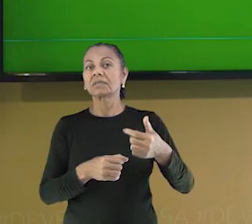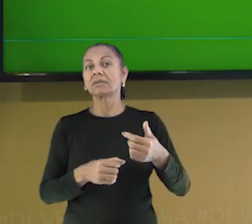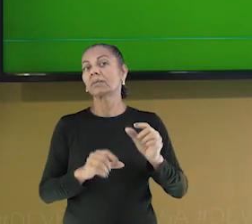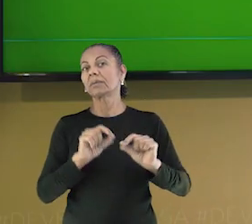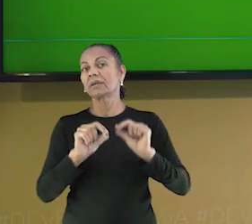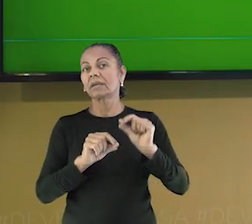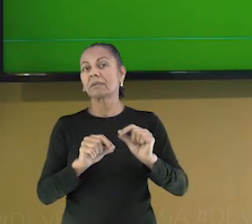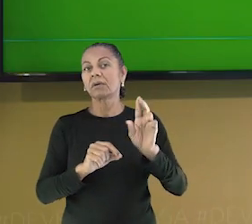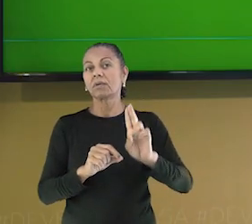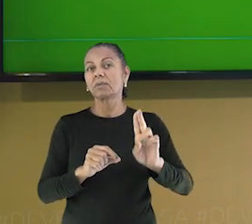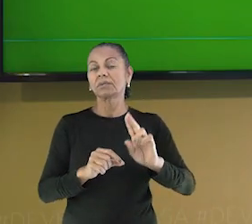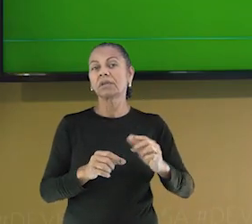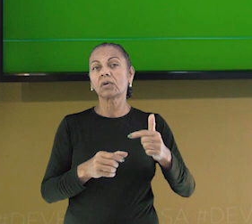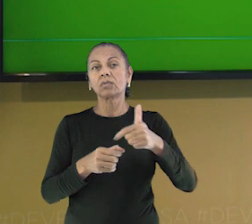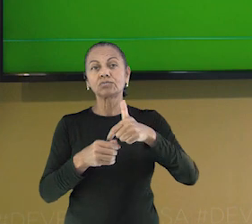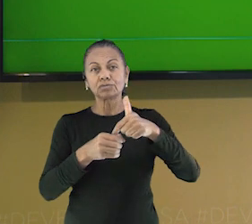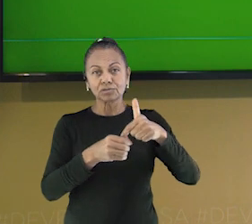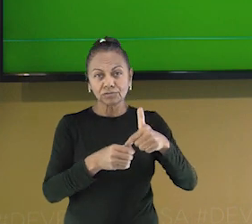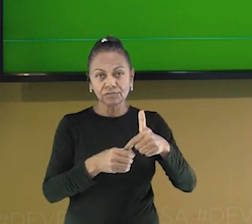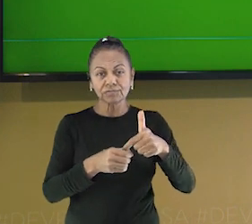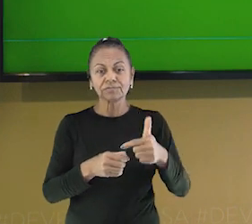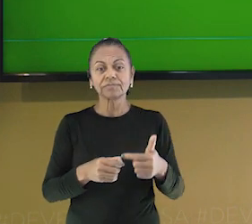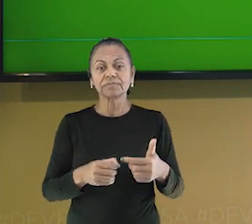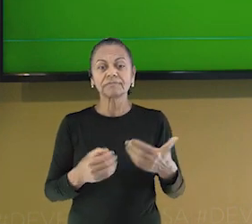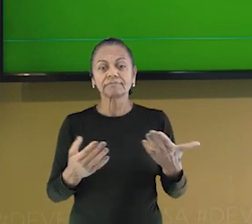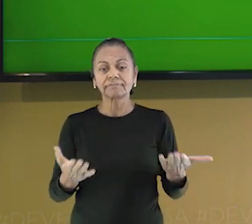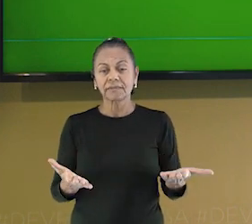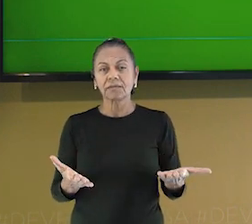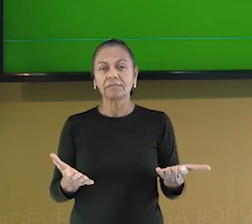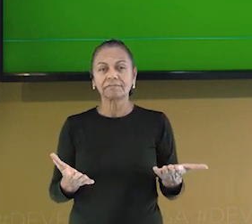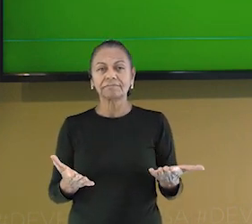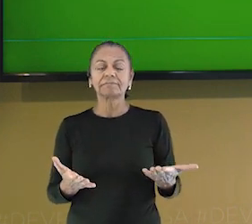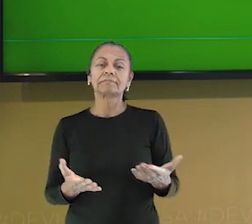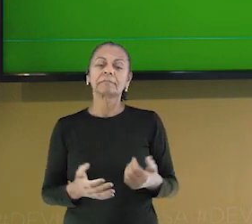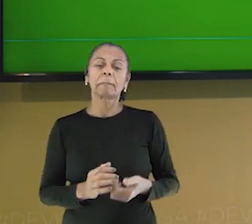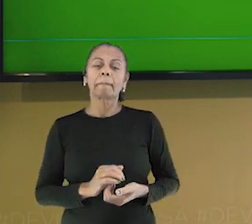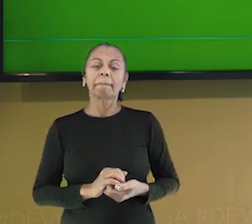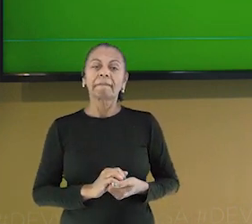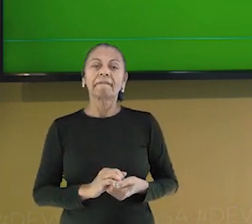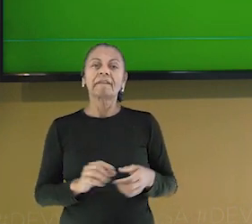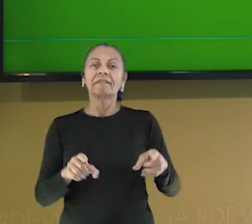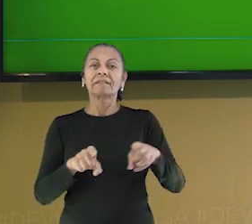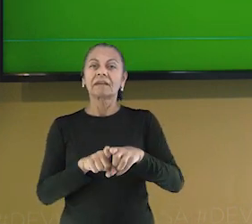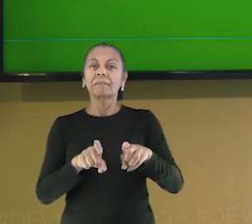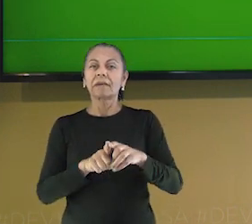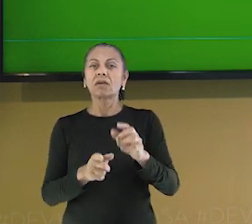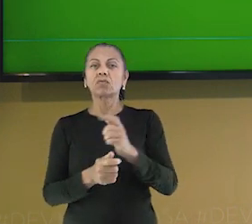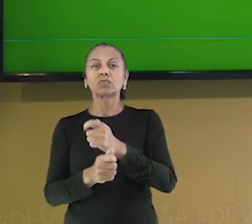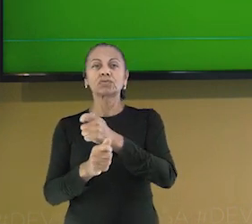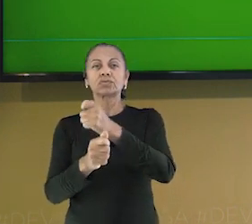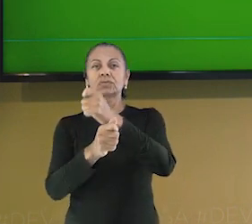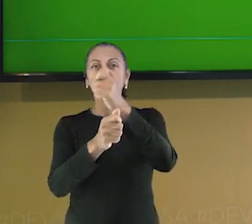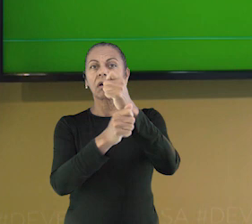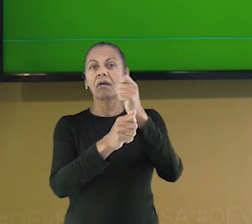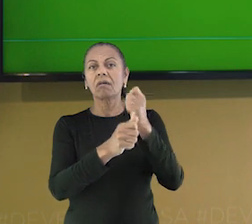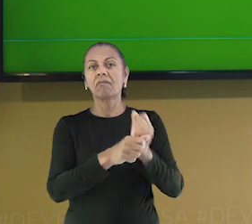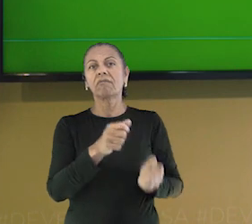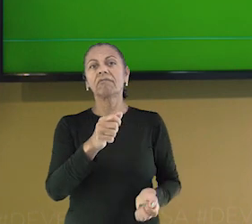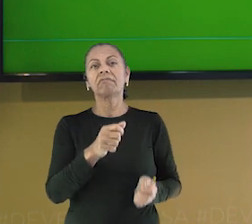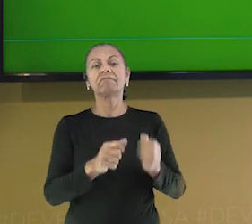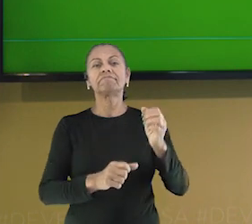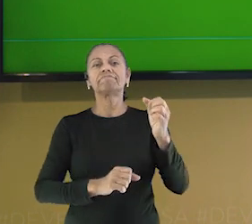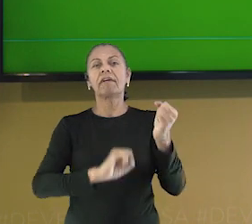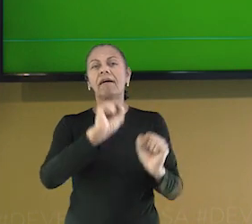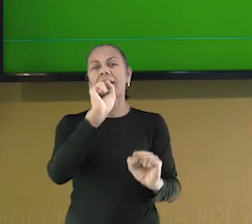isso, diversas zonas de floresta foram devastadas a fim de atender a essa nova demanda e também para a construção de cada vez mais